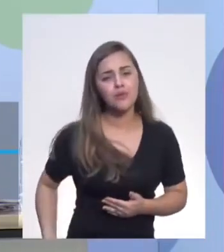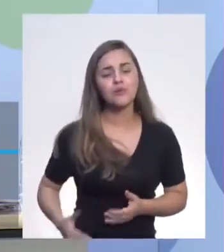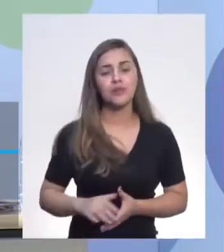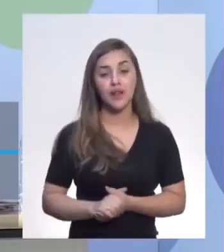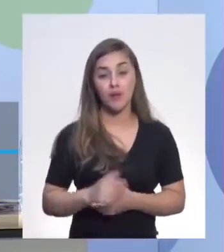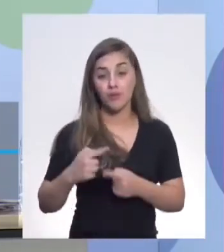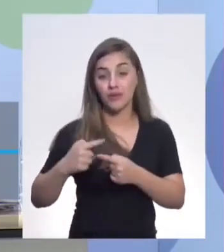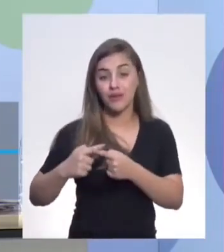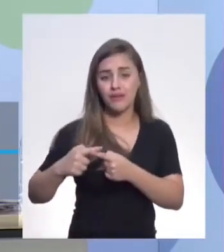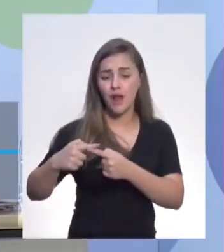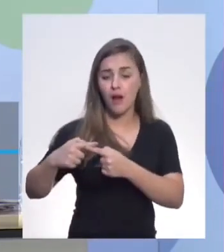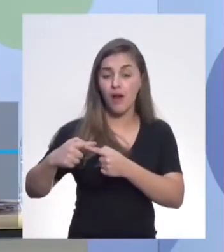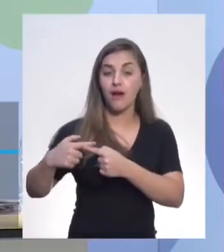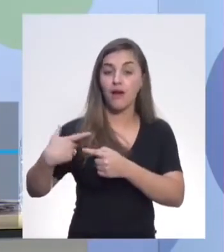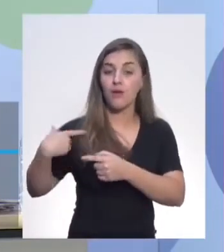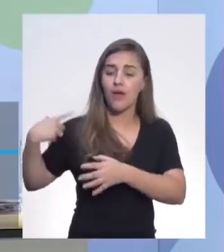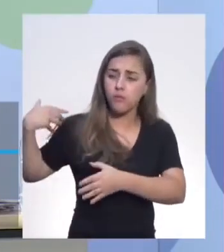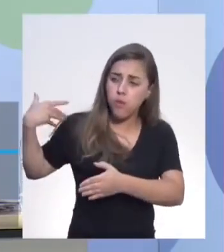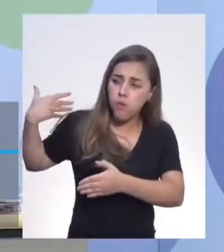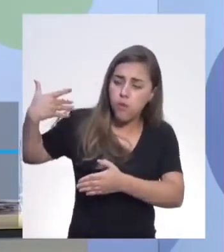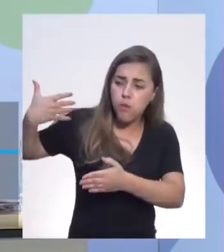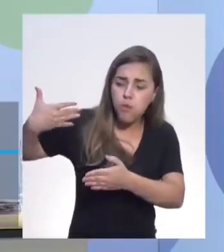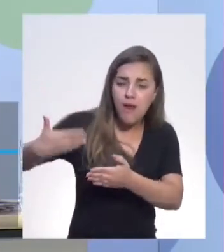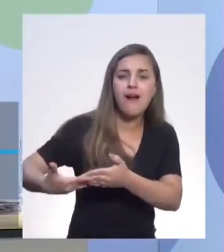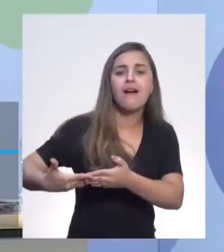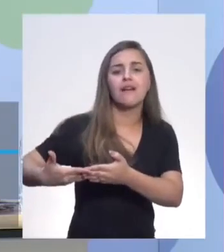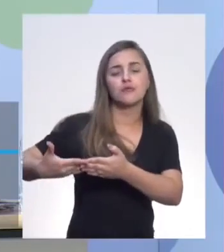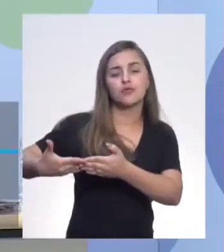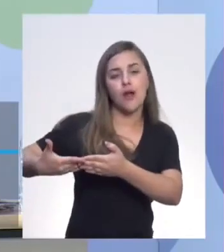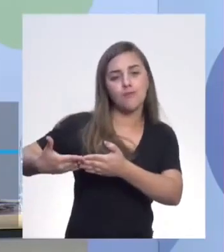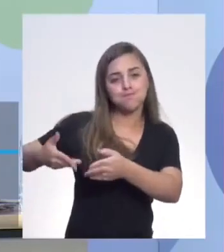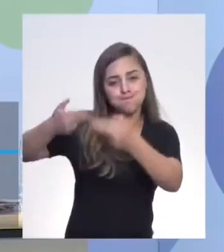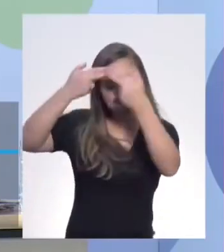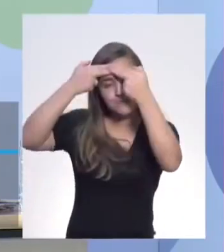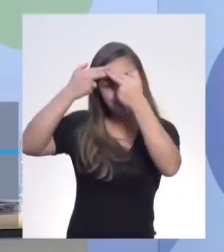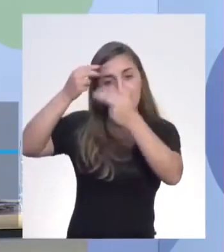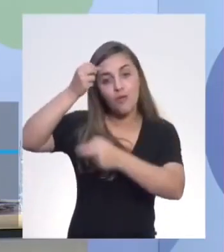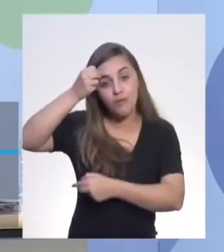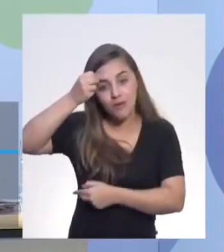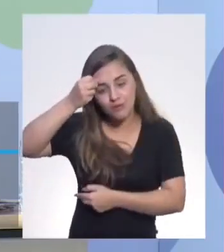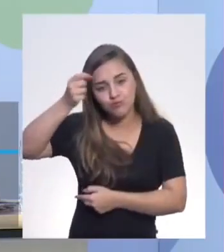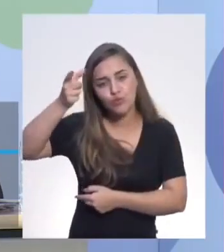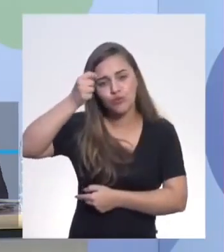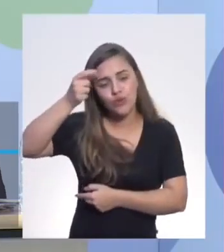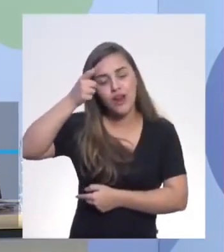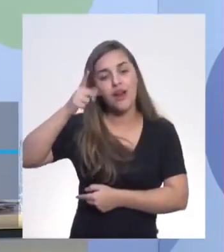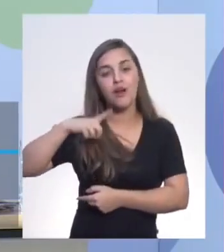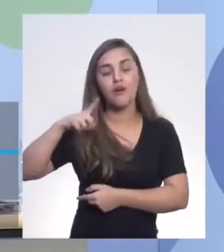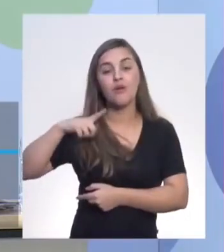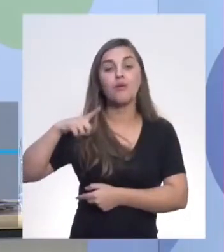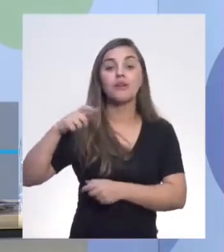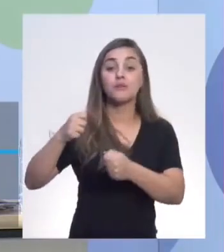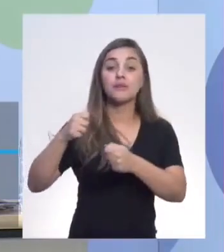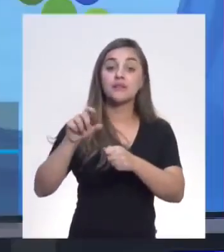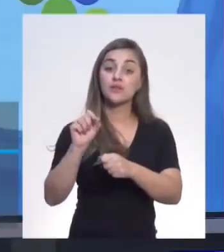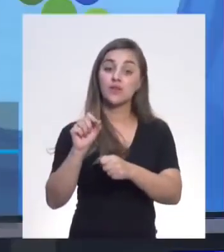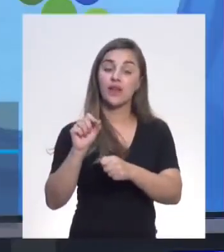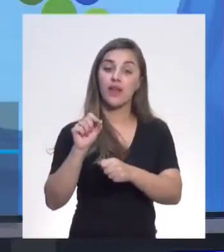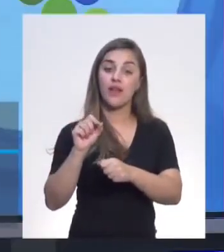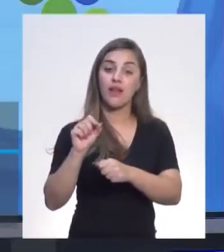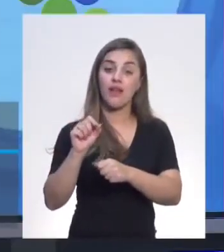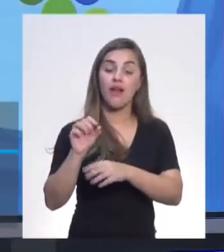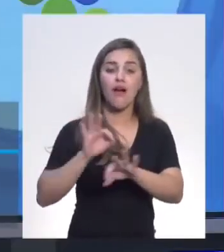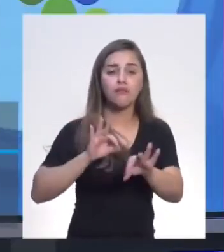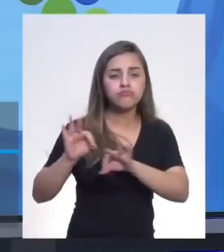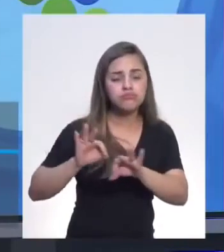um traço cultural que precisa ser desconstruído para que todos tenham direitos. Duas coisas que colocaram aqui